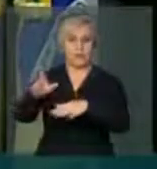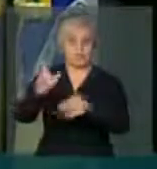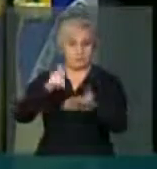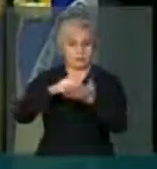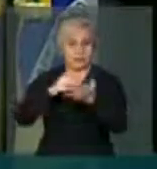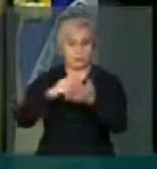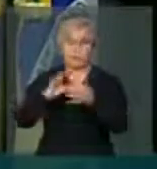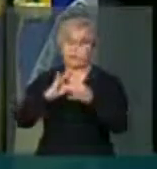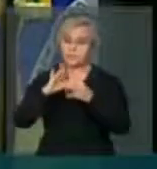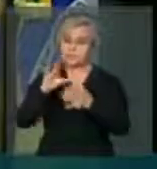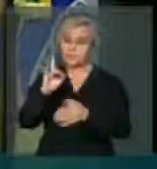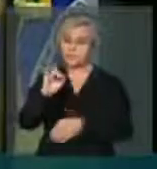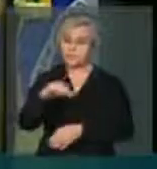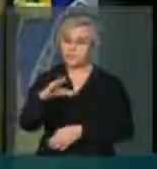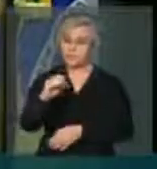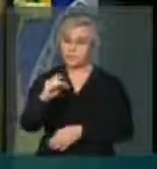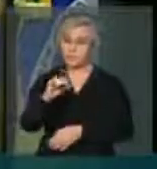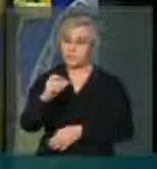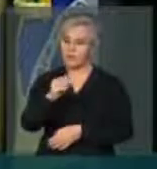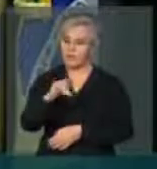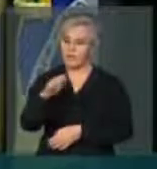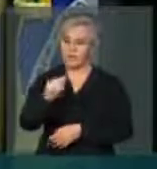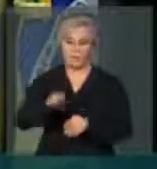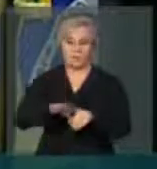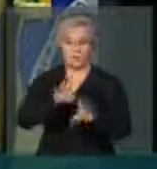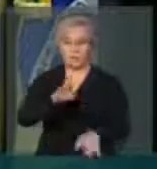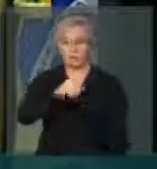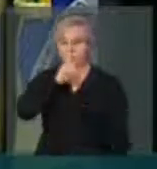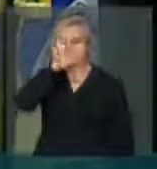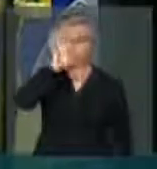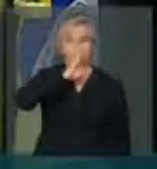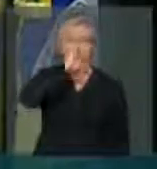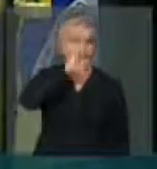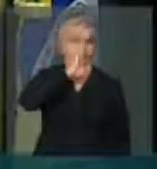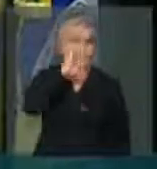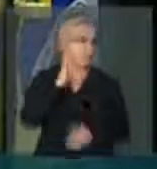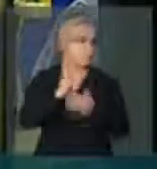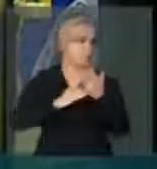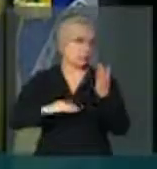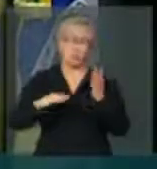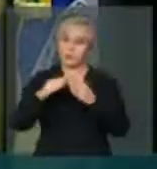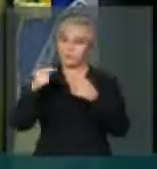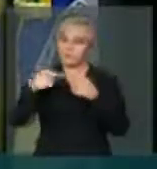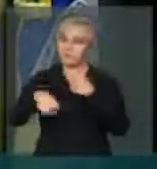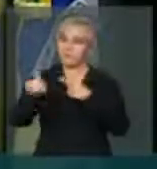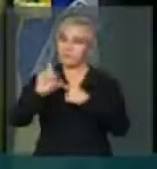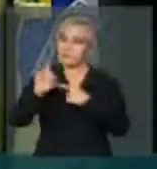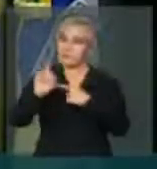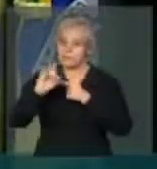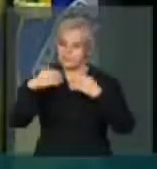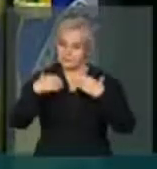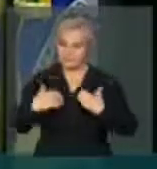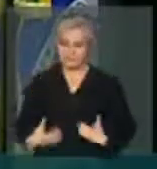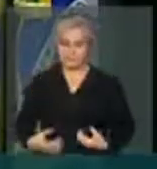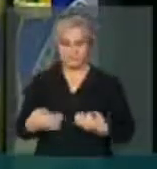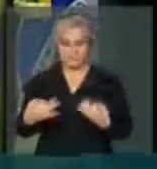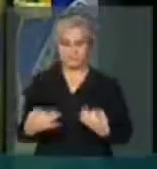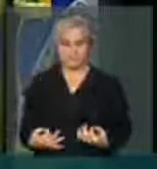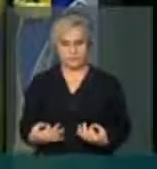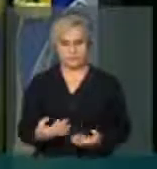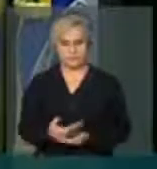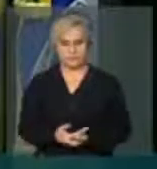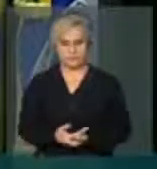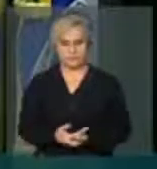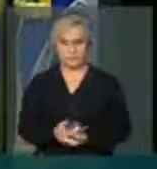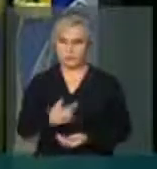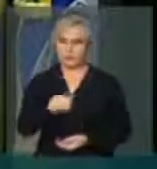democrática, mas que ultrapassou todos os limites de civilidade que nós precisamos ter. E